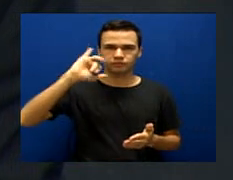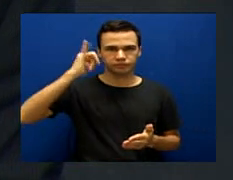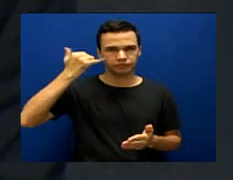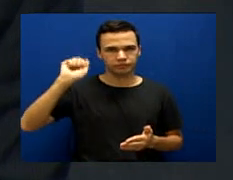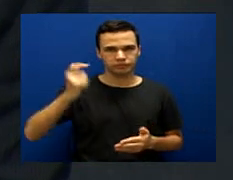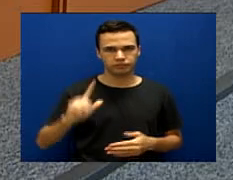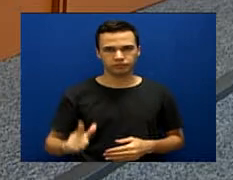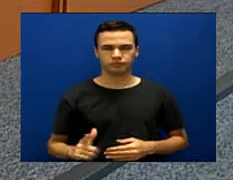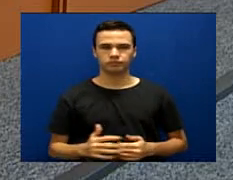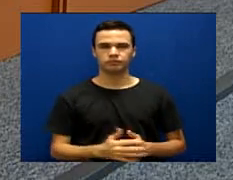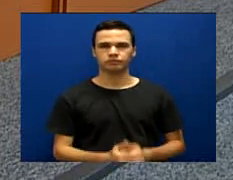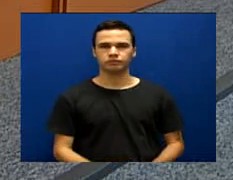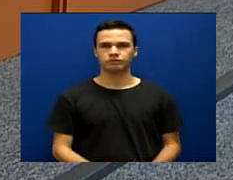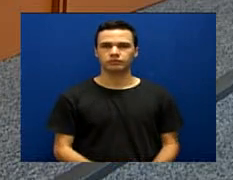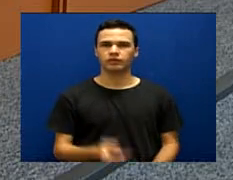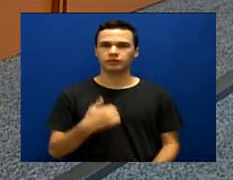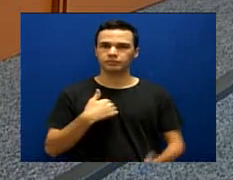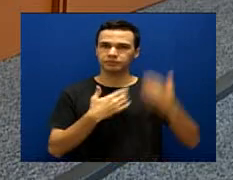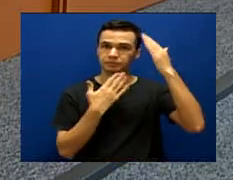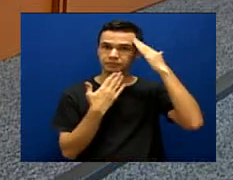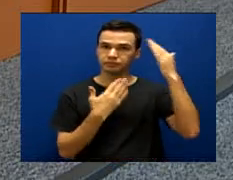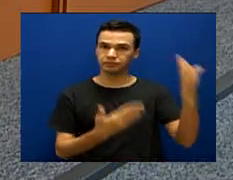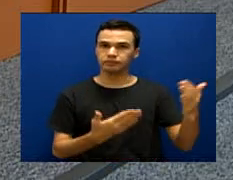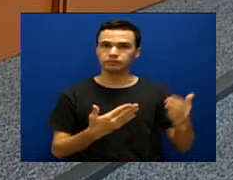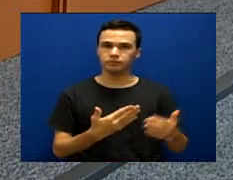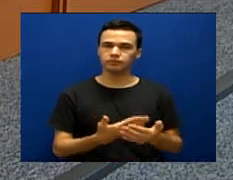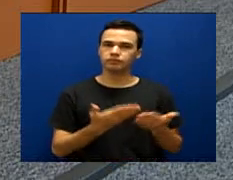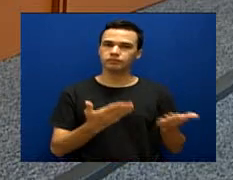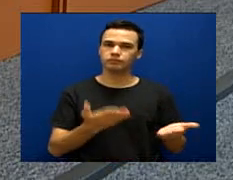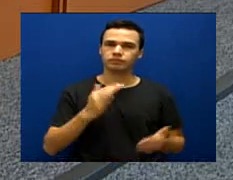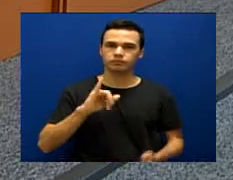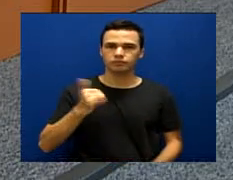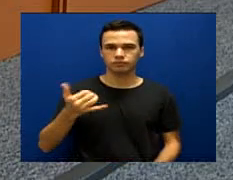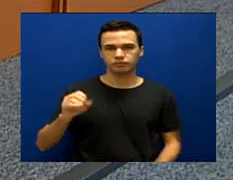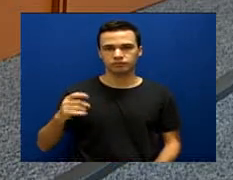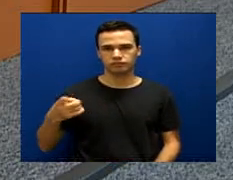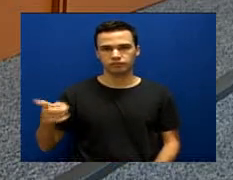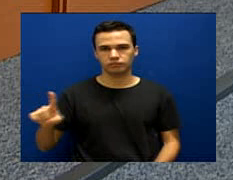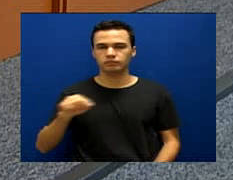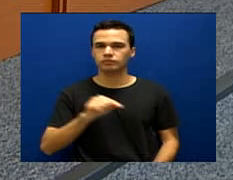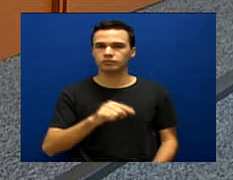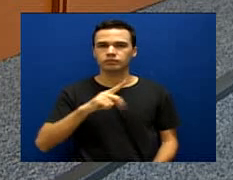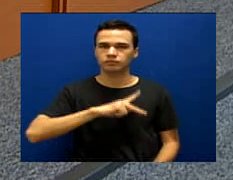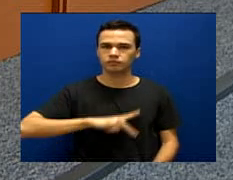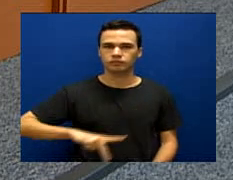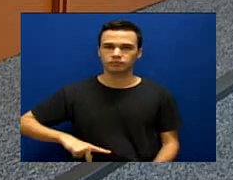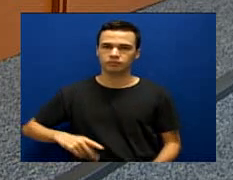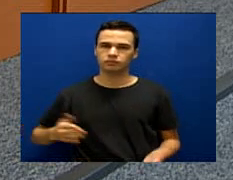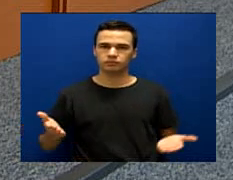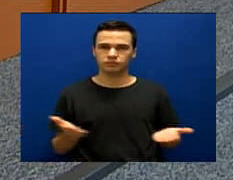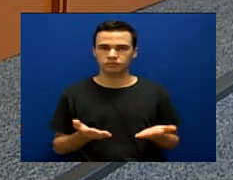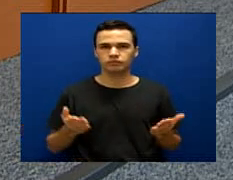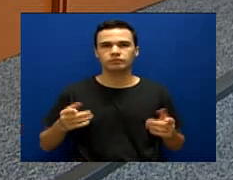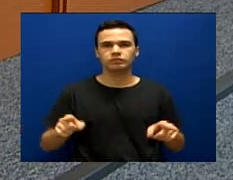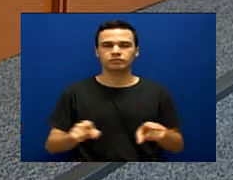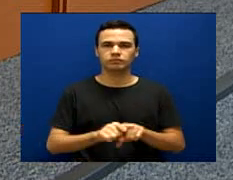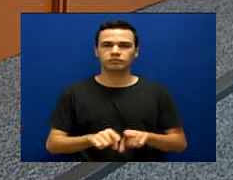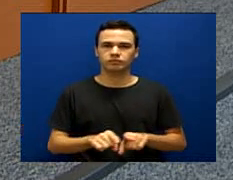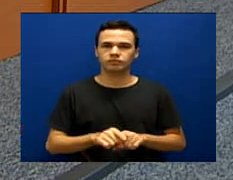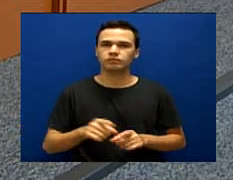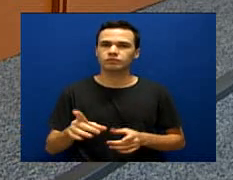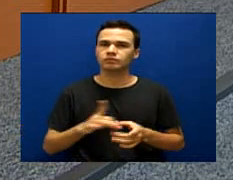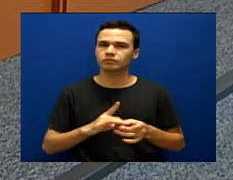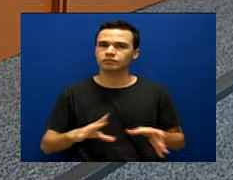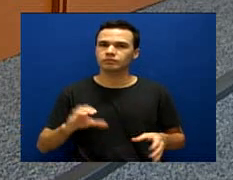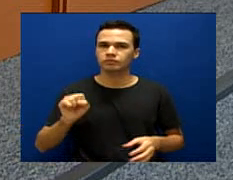Gessé. Eu agradeço, João, presidente, de dar oportunidade à